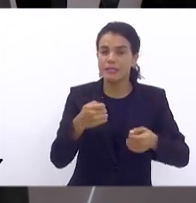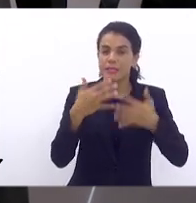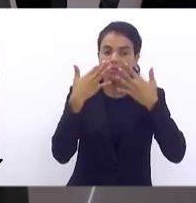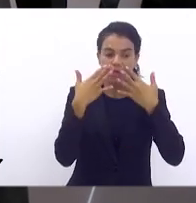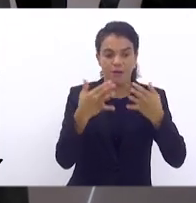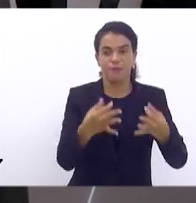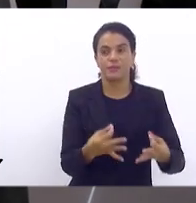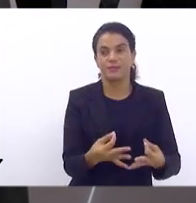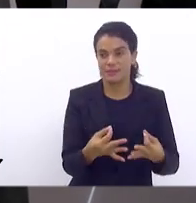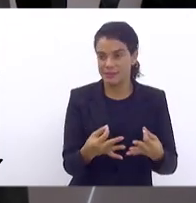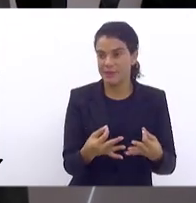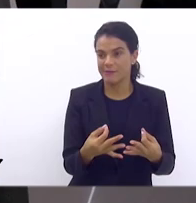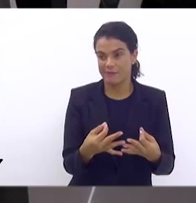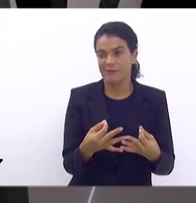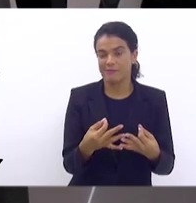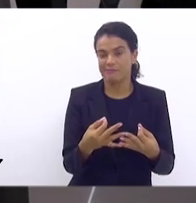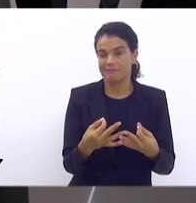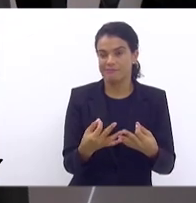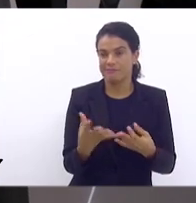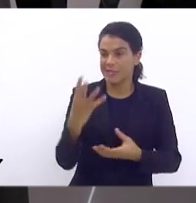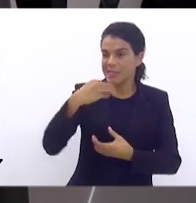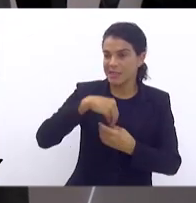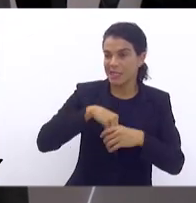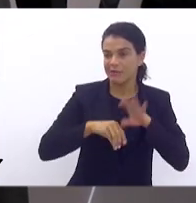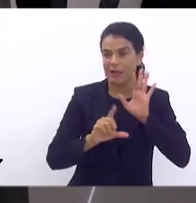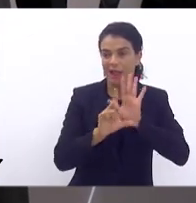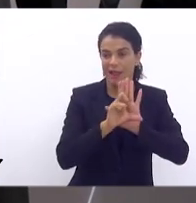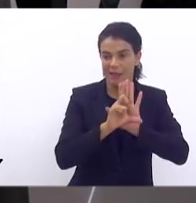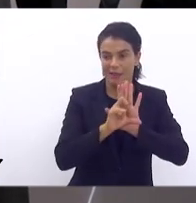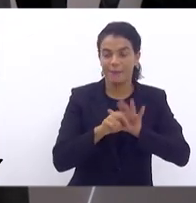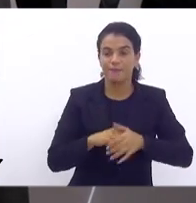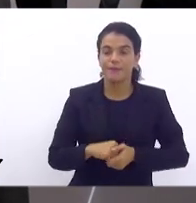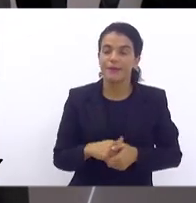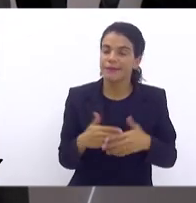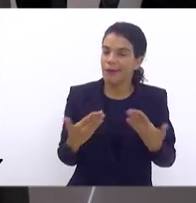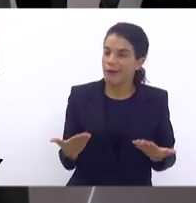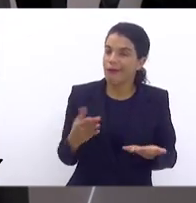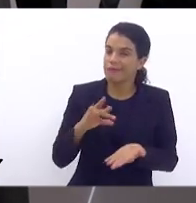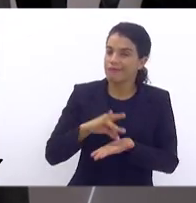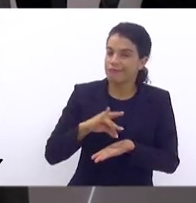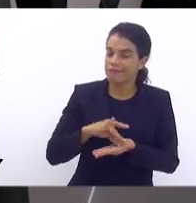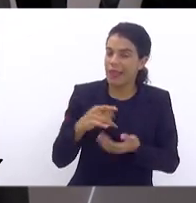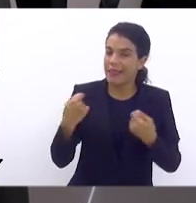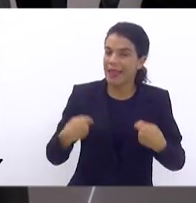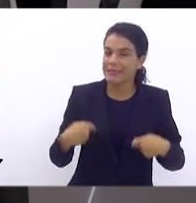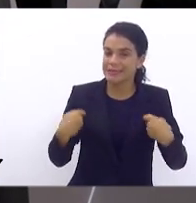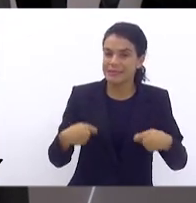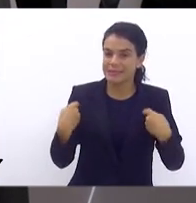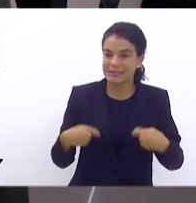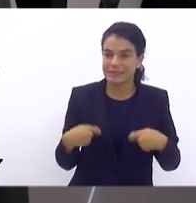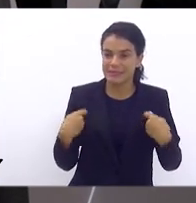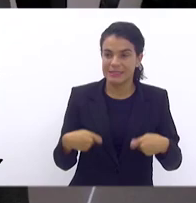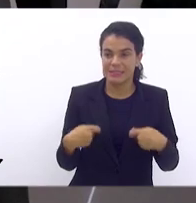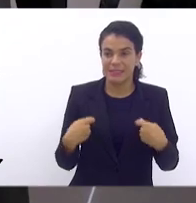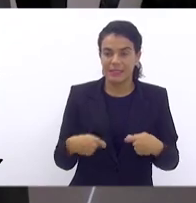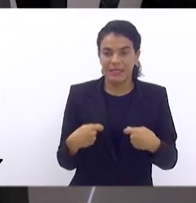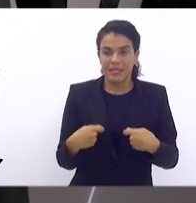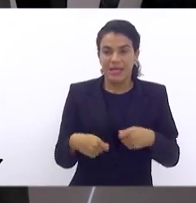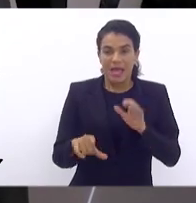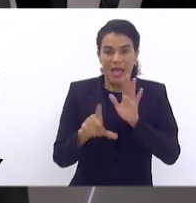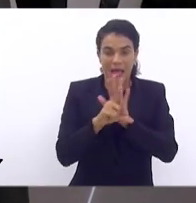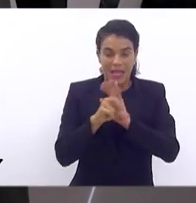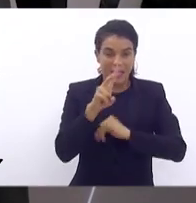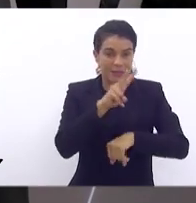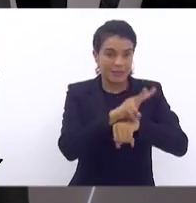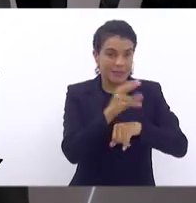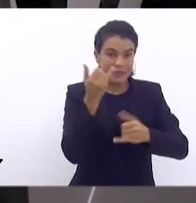nossa na nossa legislação né então isso é realmente essencial é a lei geral de proteção de dados